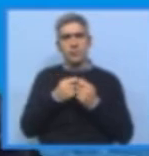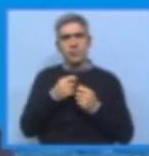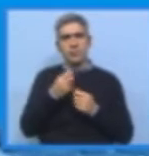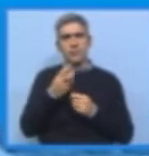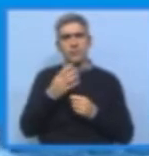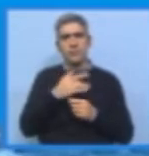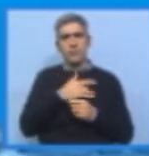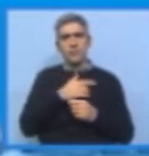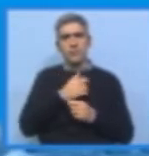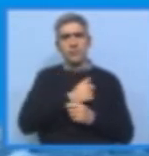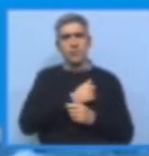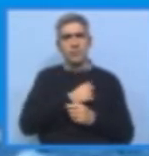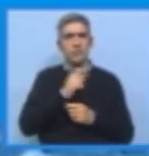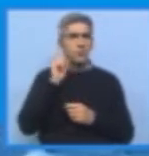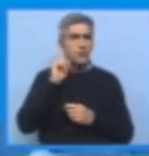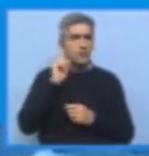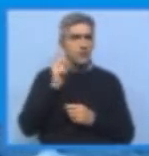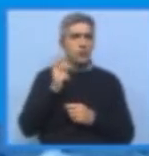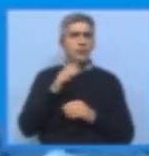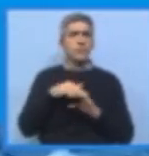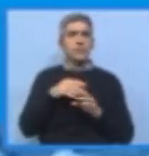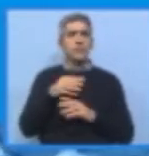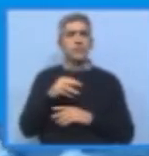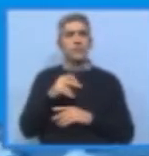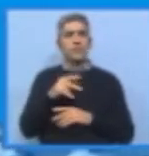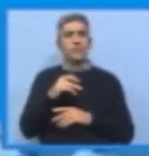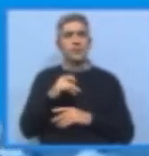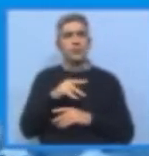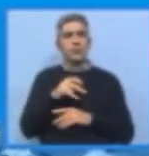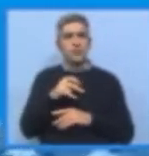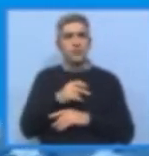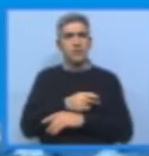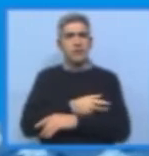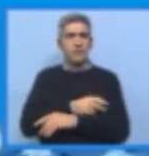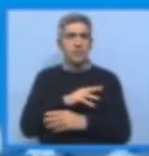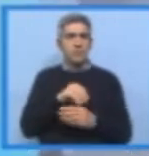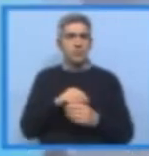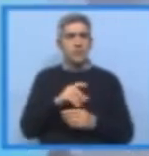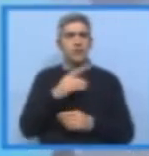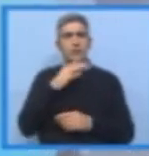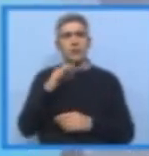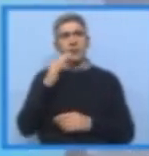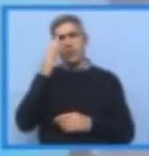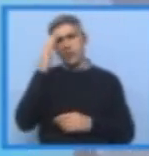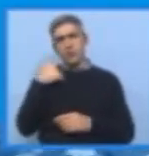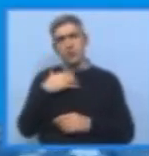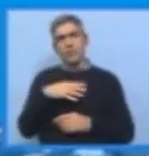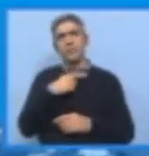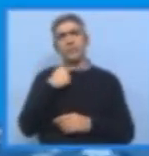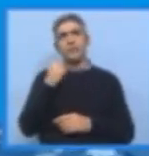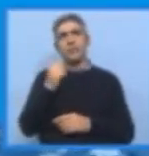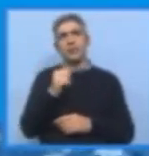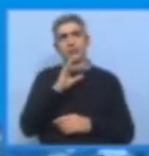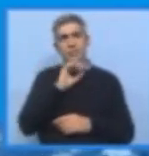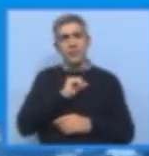insuficiência cardíaca importante, pronto. E faz morfina subcutânea, faz parte da boa prática médica. Mas a família entendeu que eu queria matar a mãe.